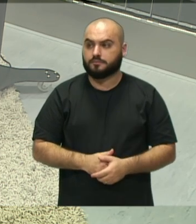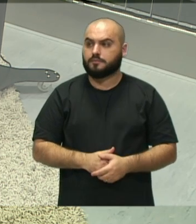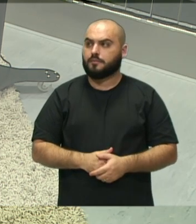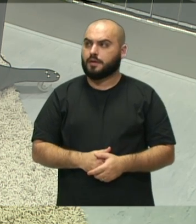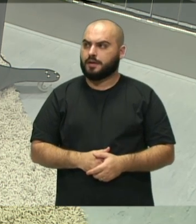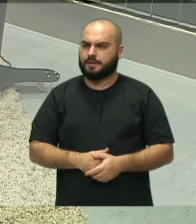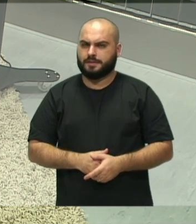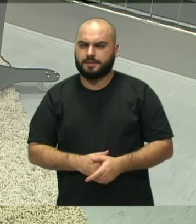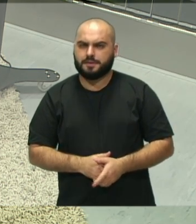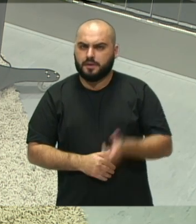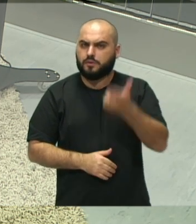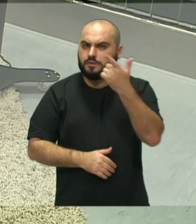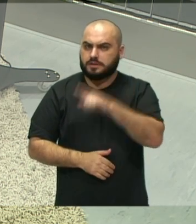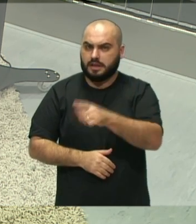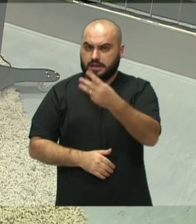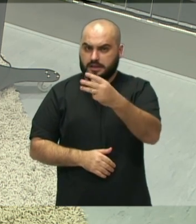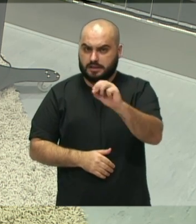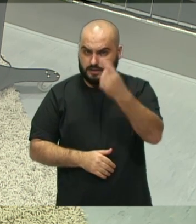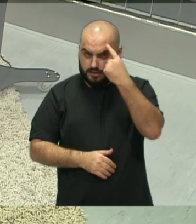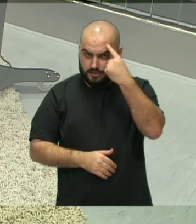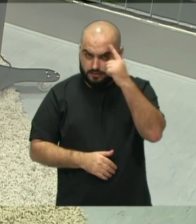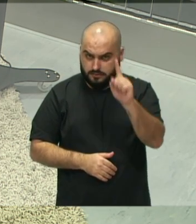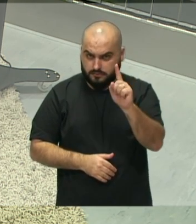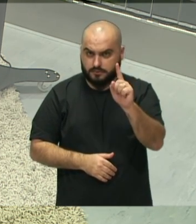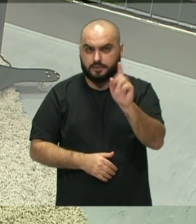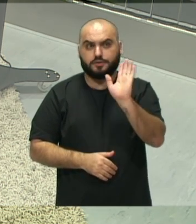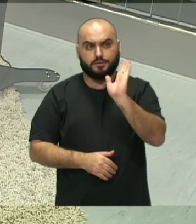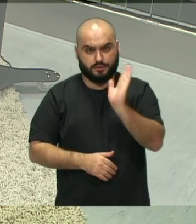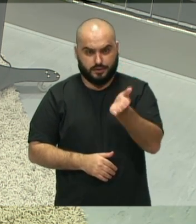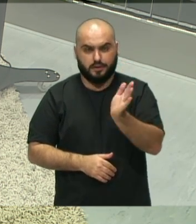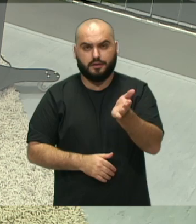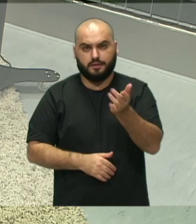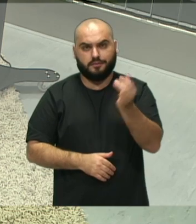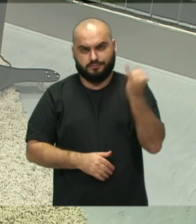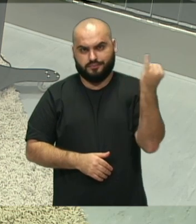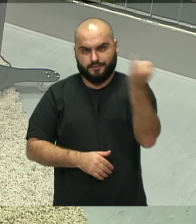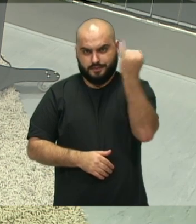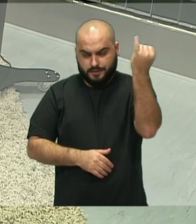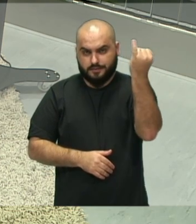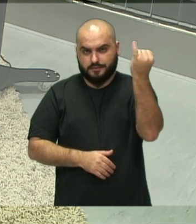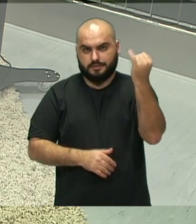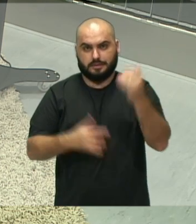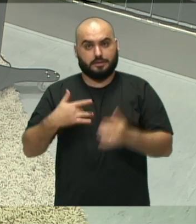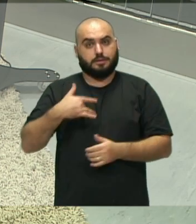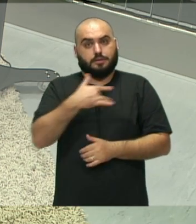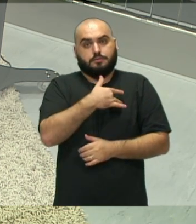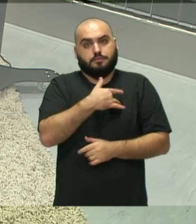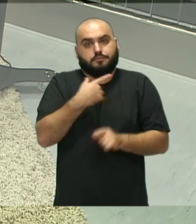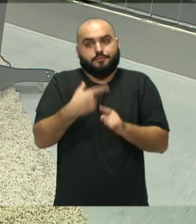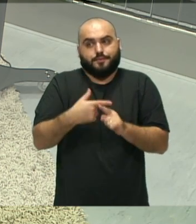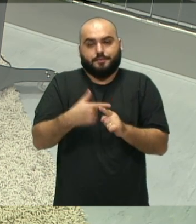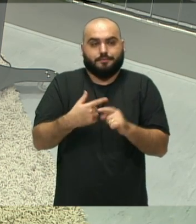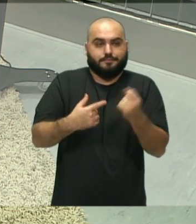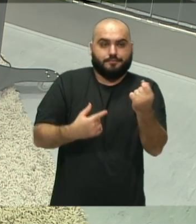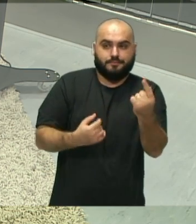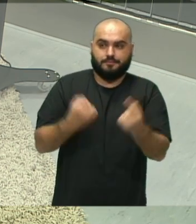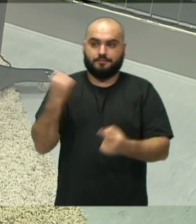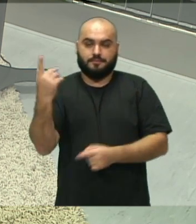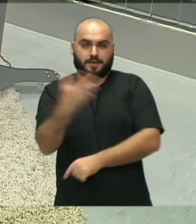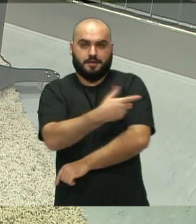esse prazo de 30 dias, embora que seja extremamente necessário pela questão da saúde, até porque alguns exames são